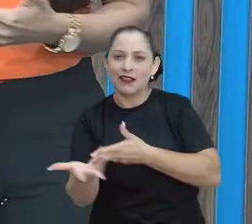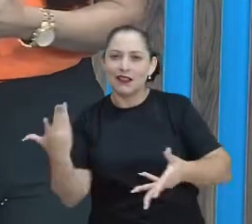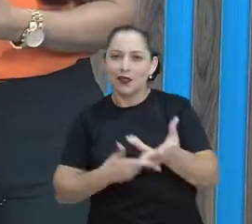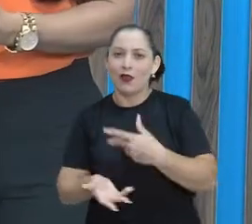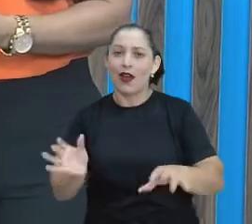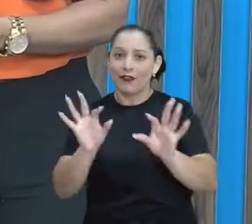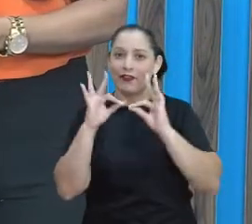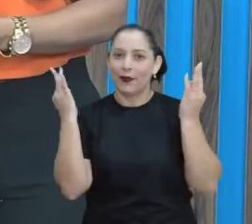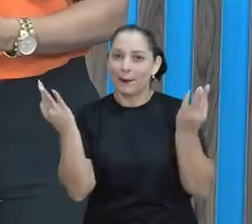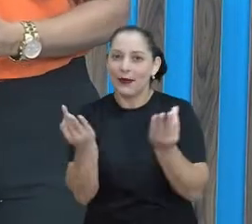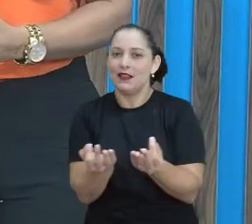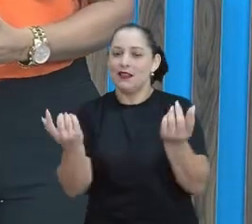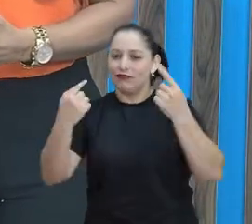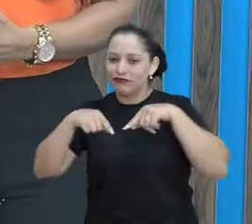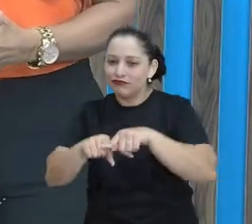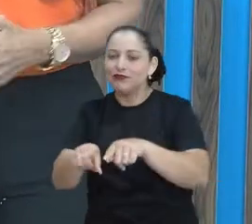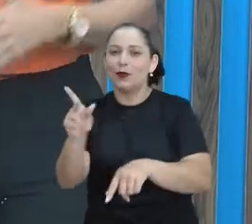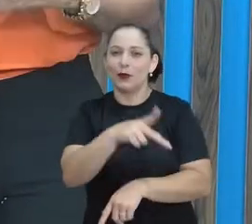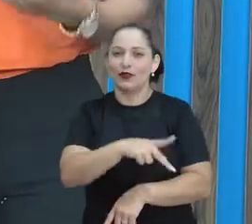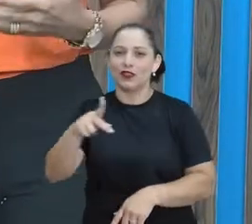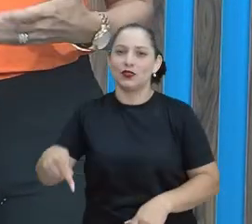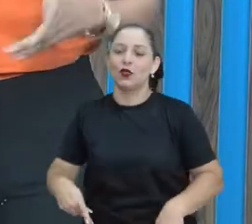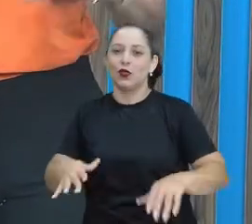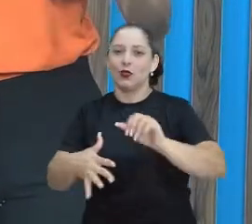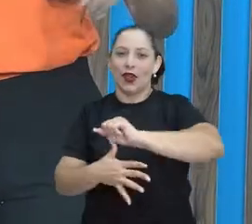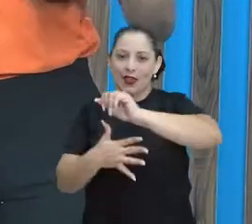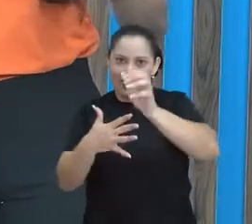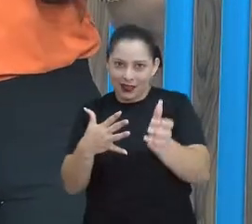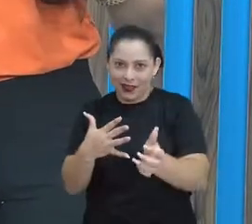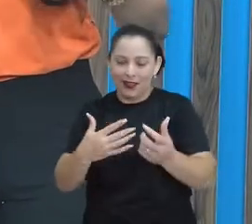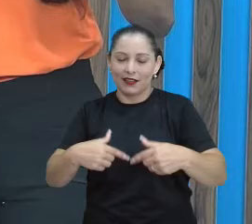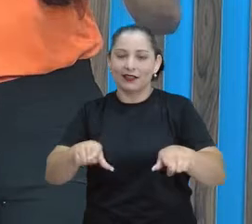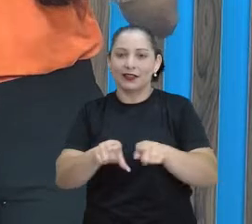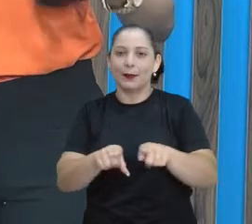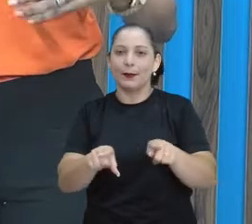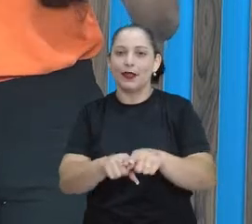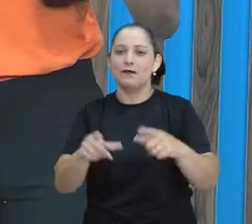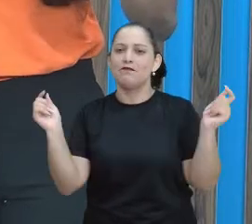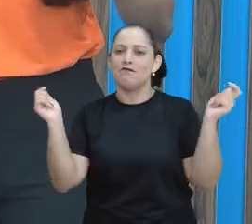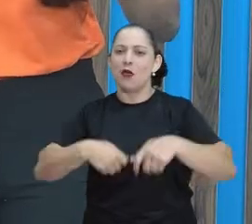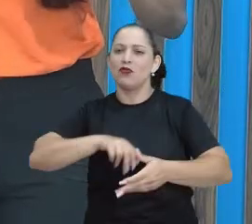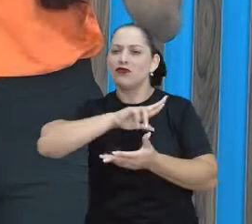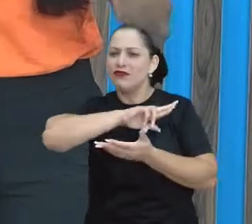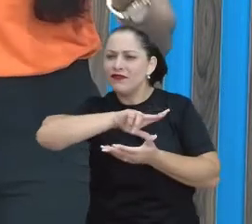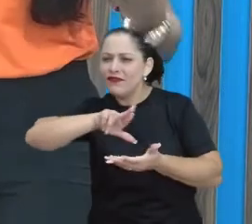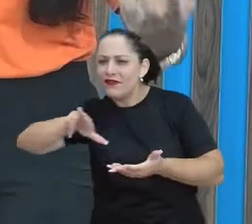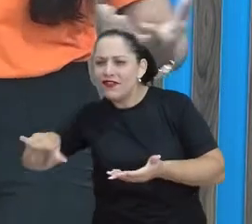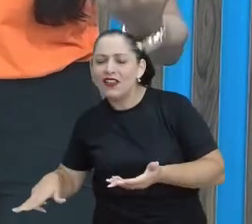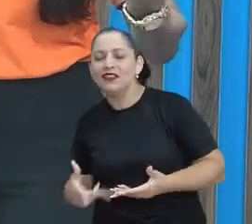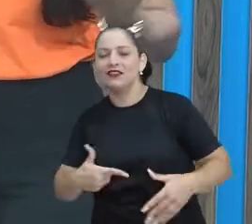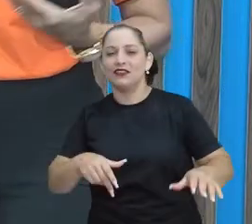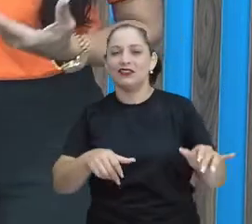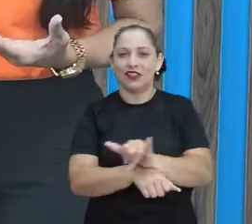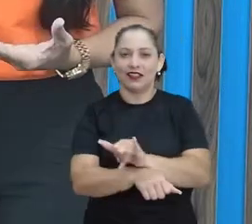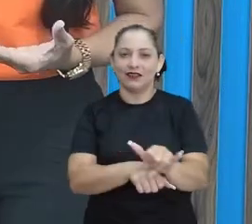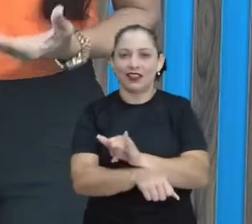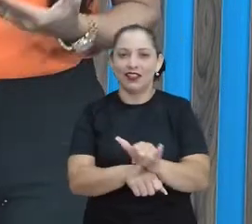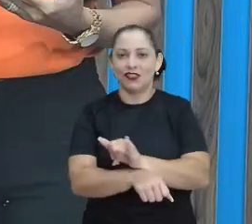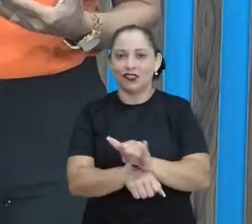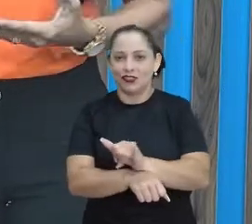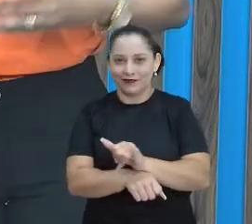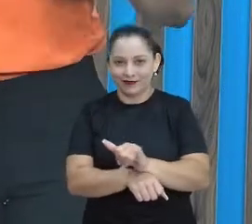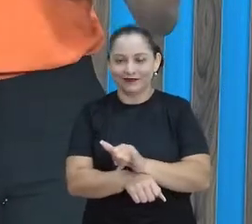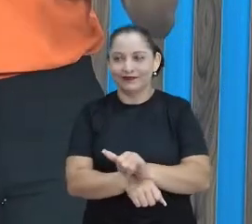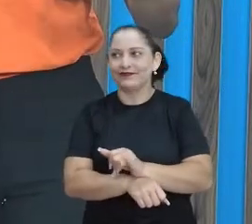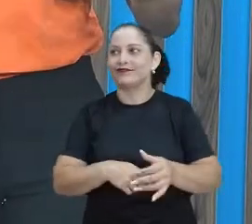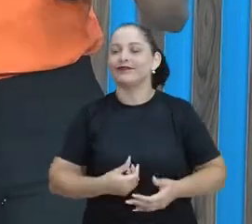ter com o professor do AEE, né, vai de verdade possibilitar a construção de muitas estratégias juntos,